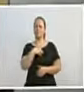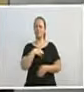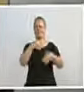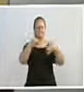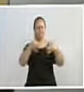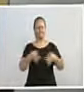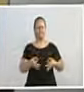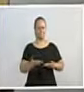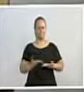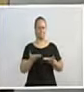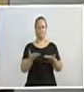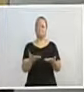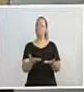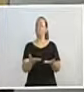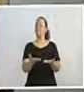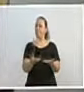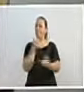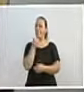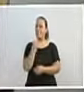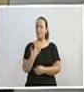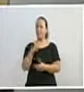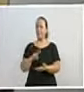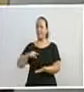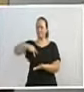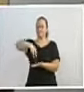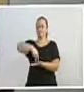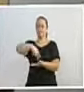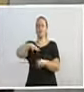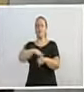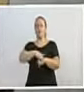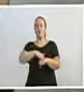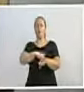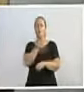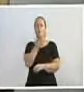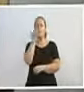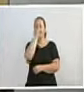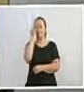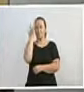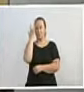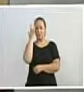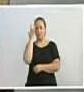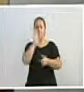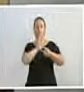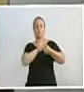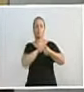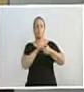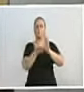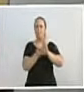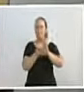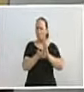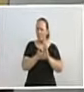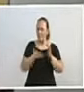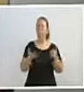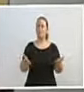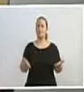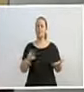muito bem, né, me levou ao púlpito para conversar com os fiéis da igreja, apresentar a minha proposta, sem